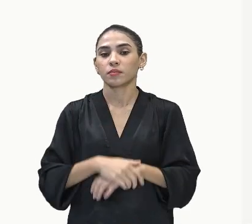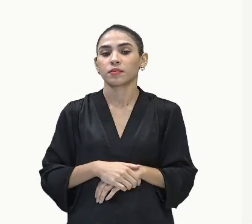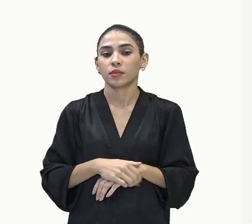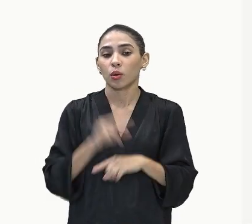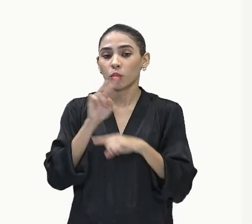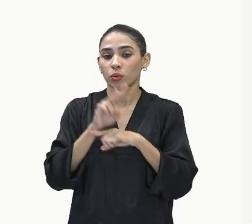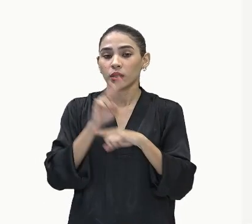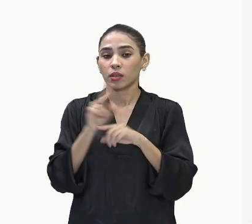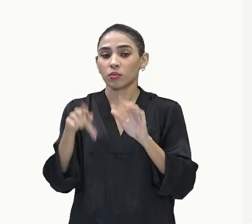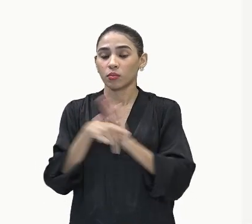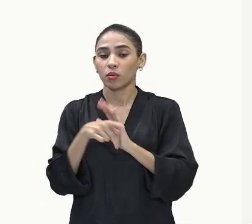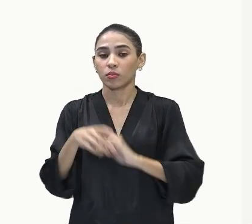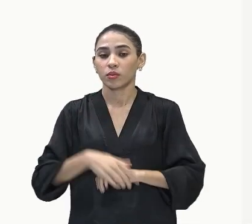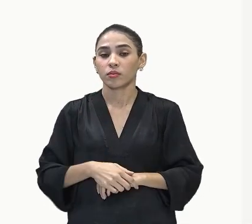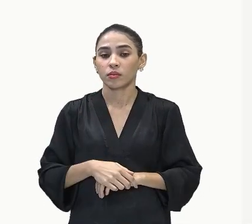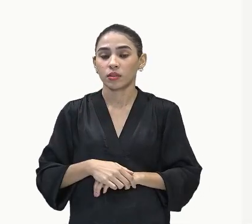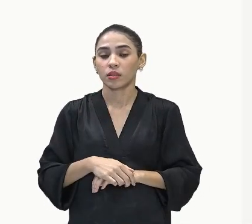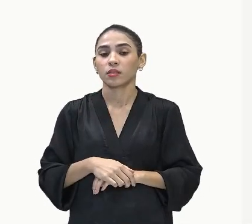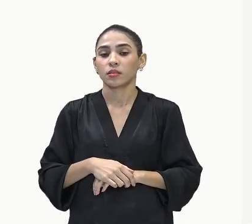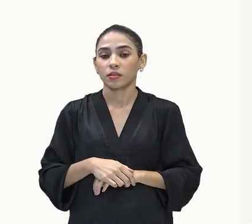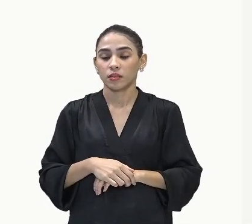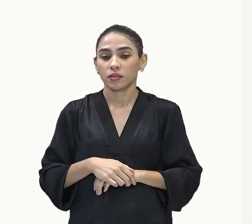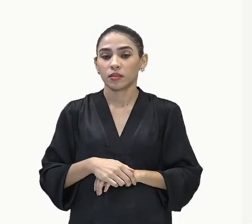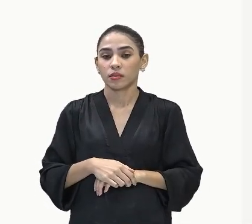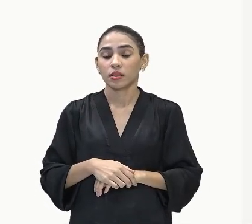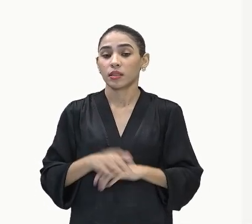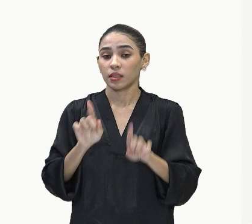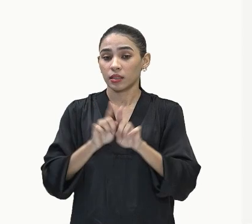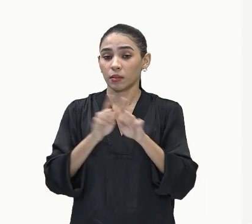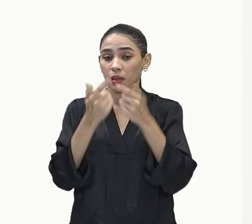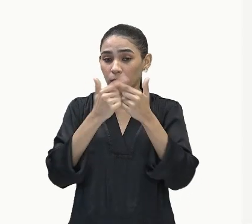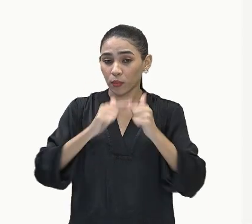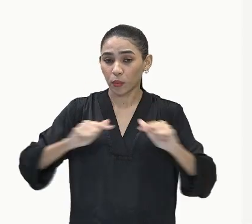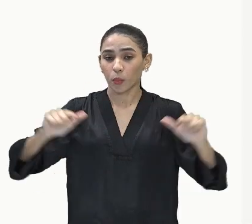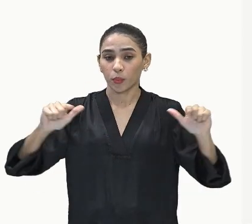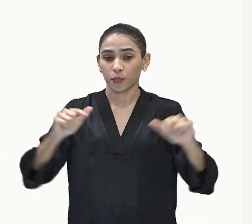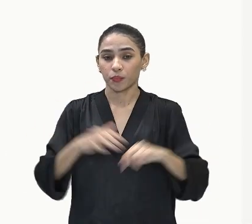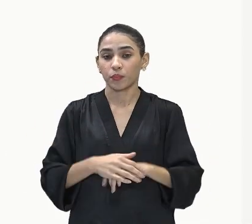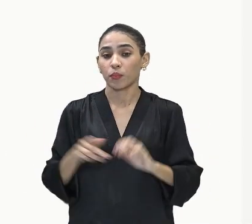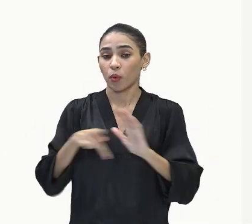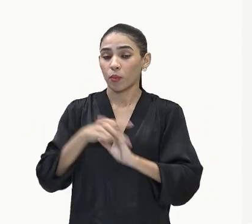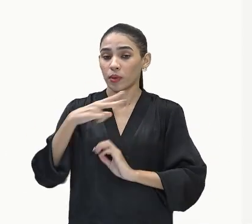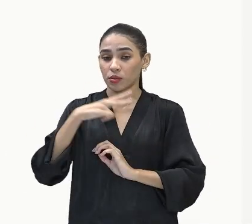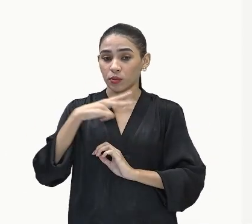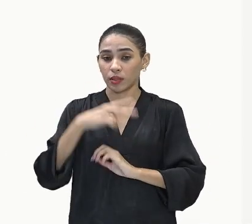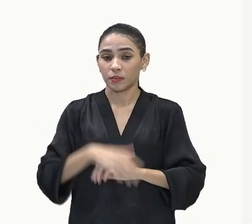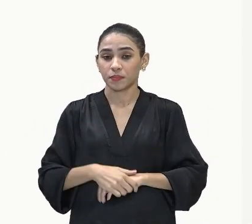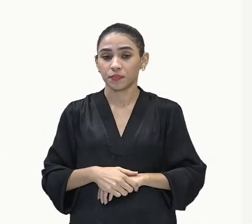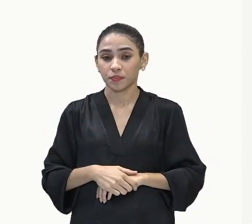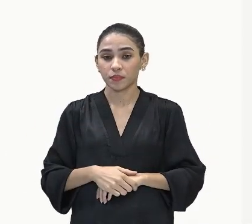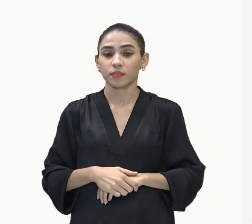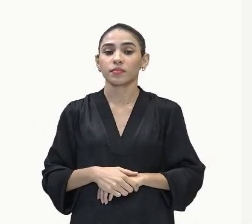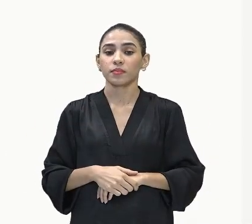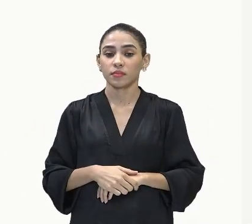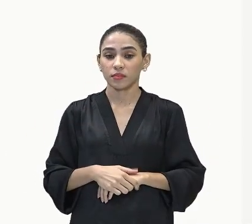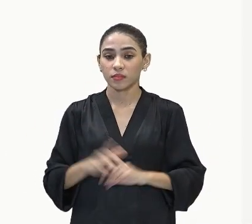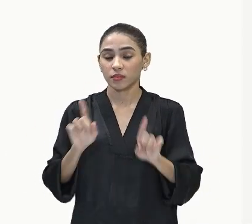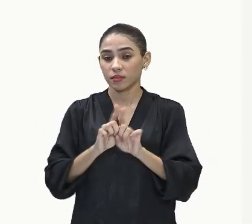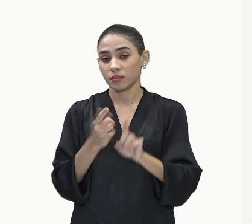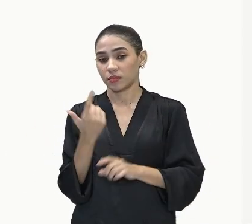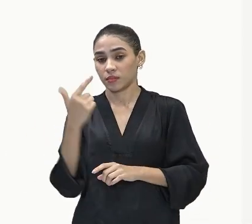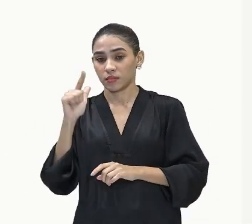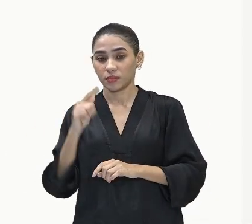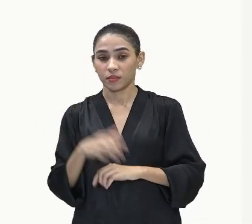básico e também ao processo de higiene tá bom E aí a gente vai falar um pouquinho mais para